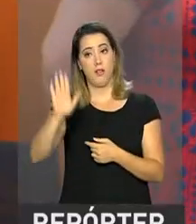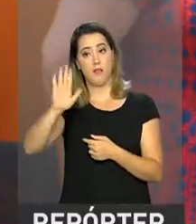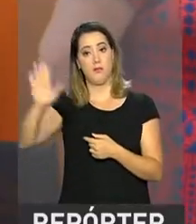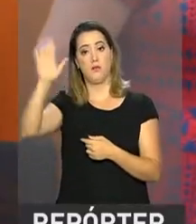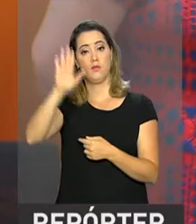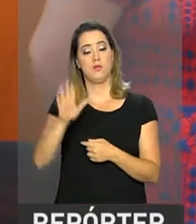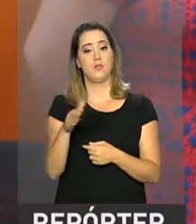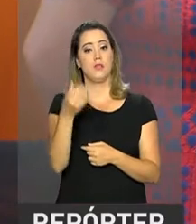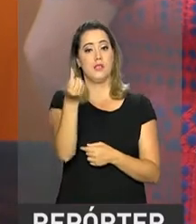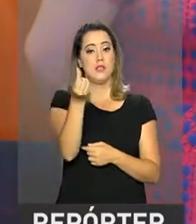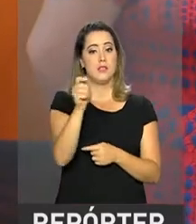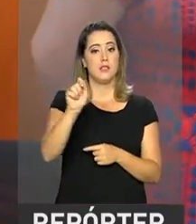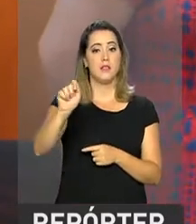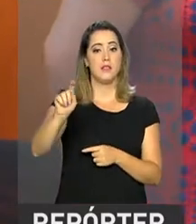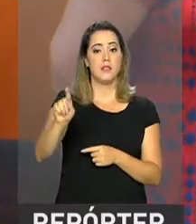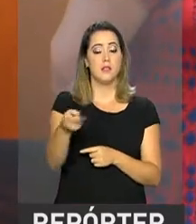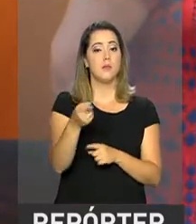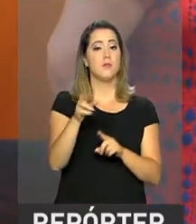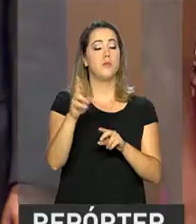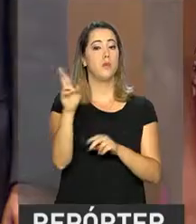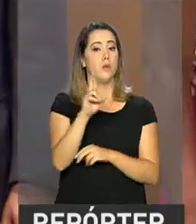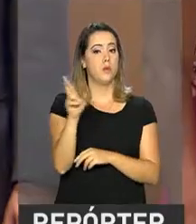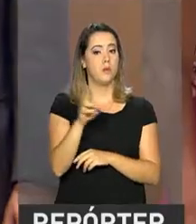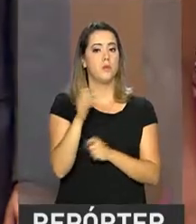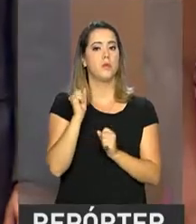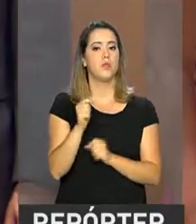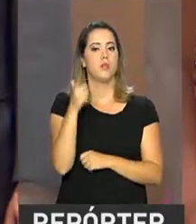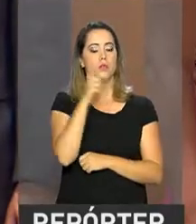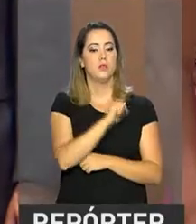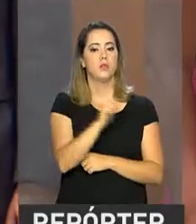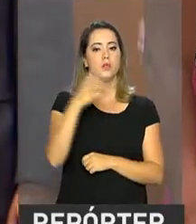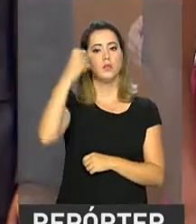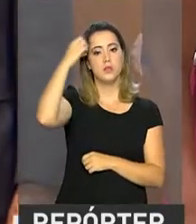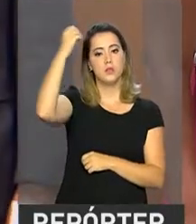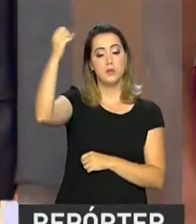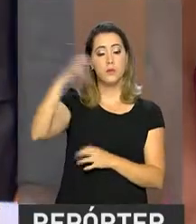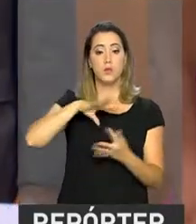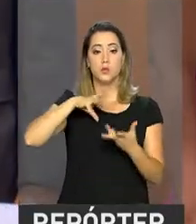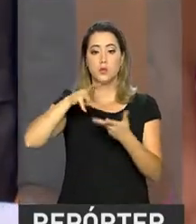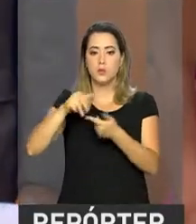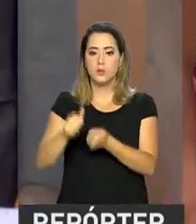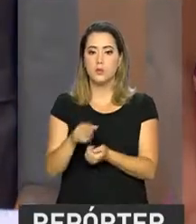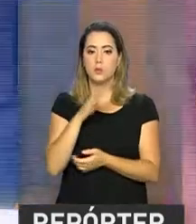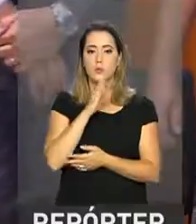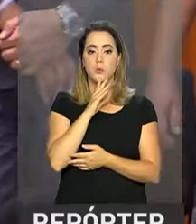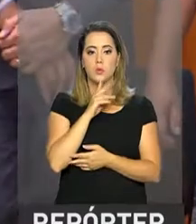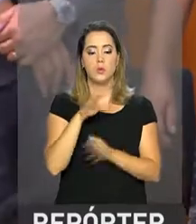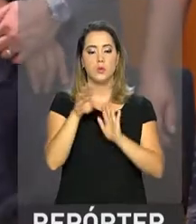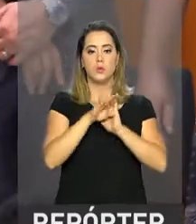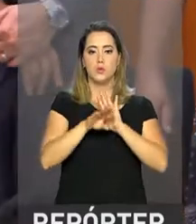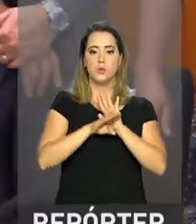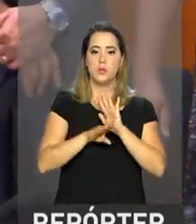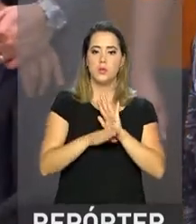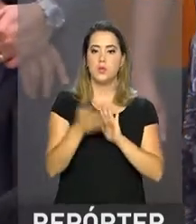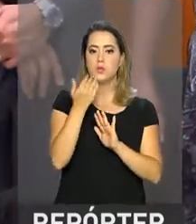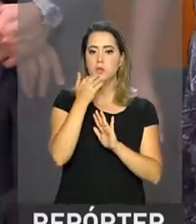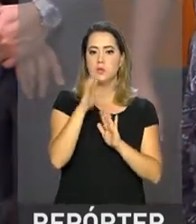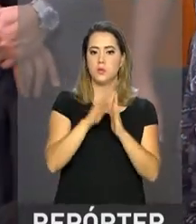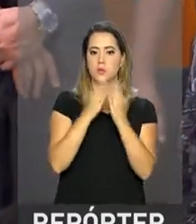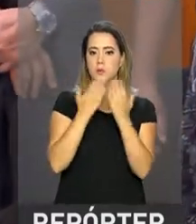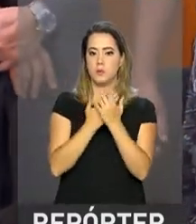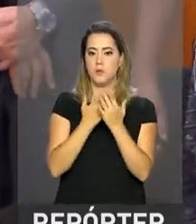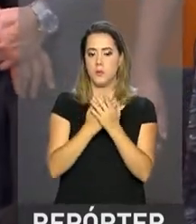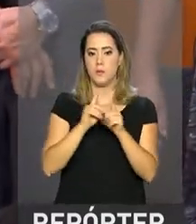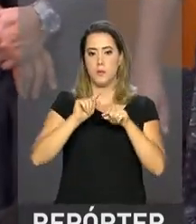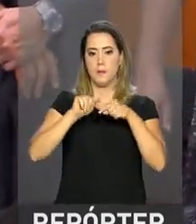casa R$ 6 mil e ainda vai ter a chance de fazer uma viagem internacional para conhecer projetos de alimentação escolar.